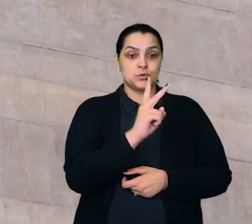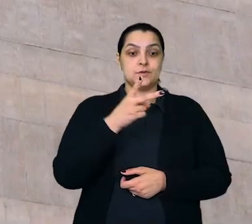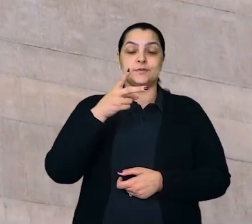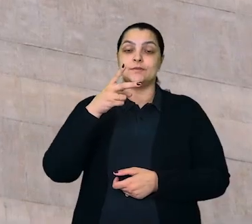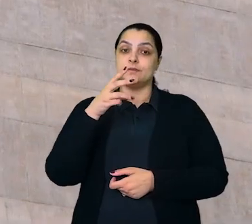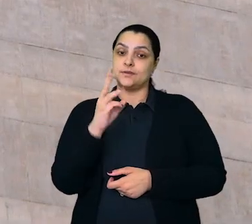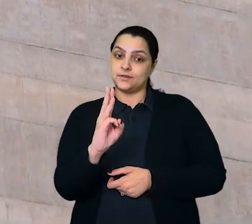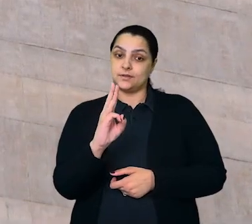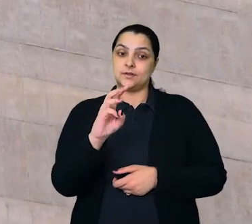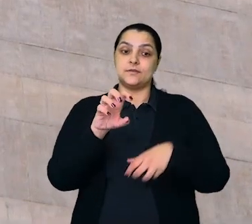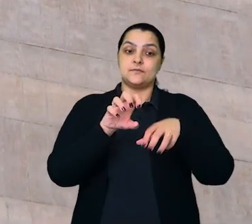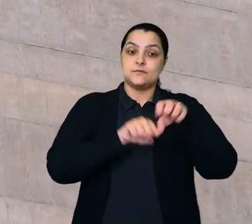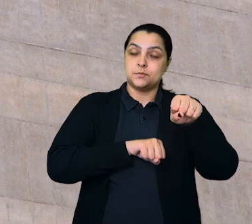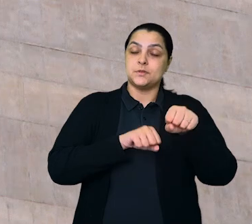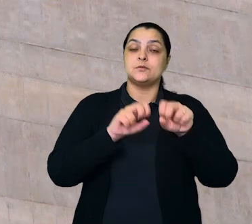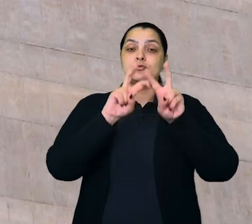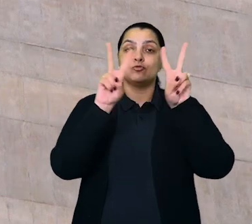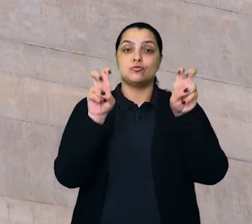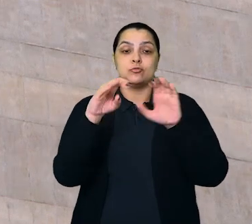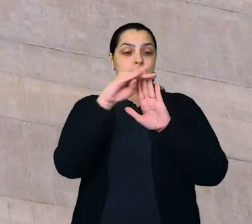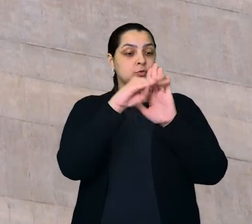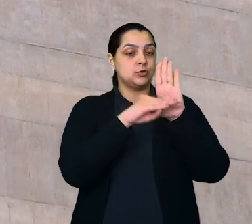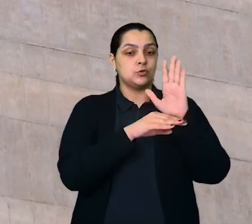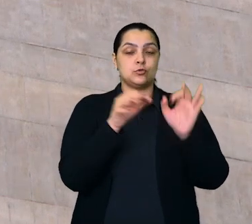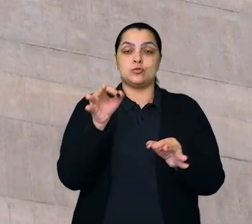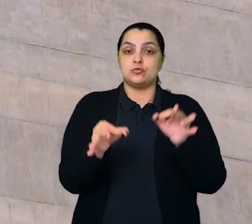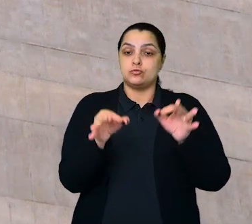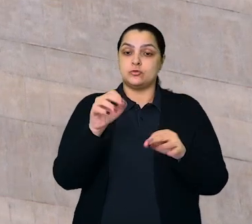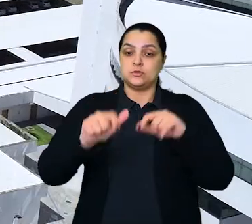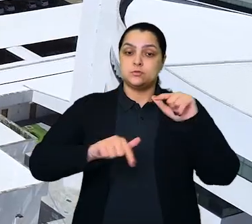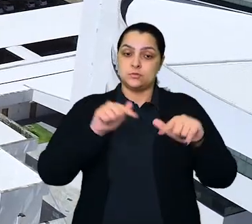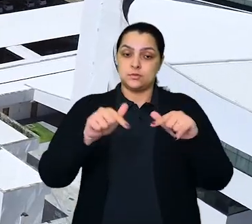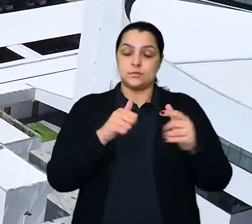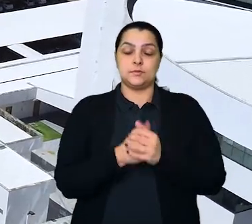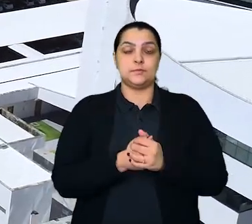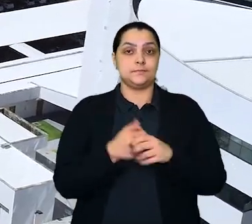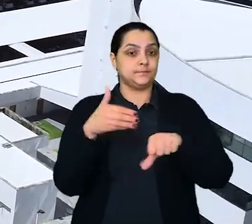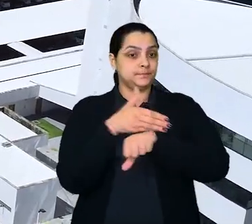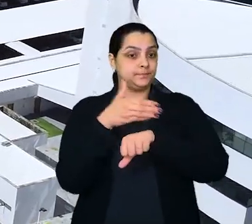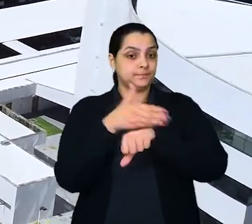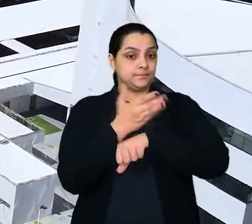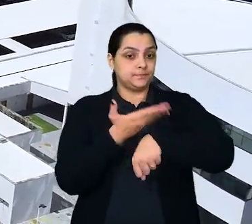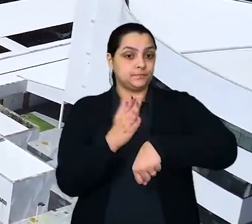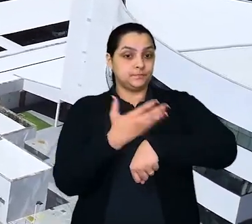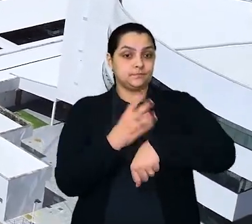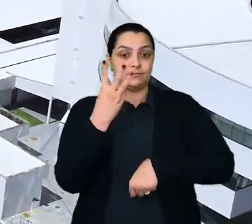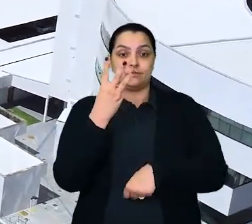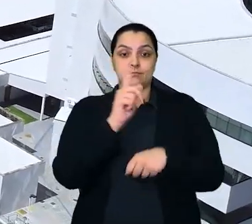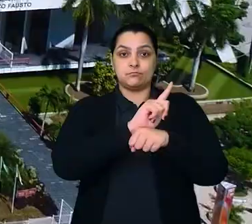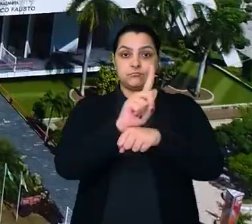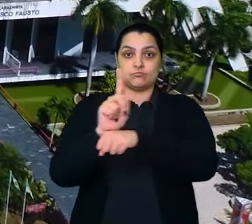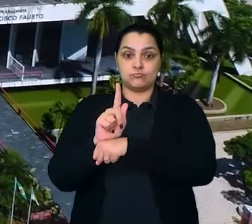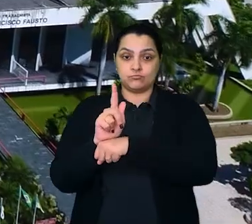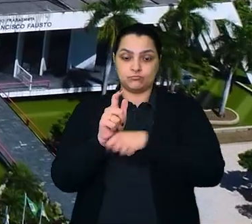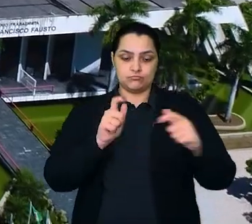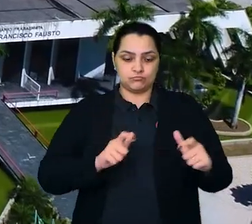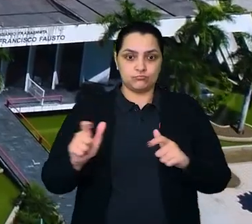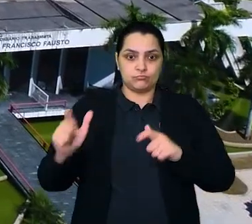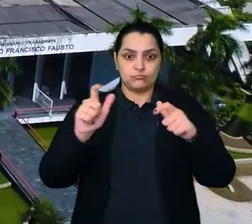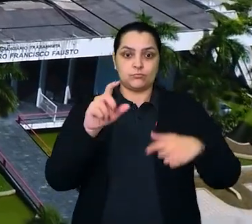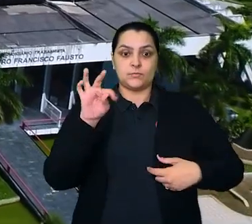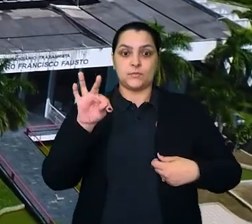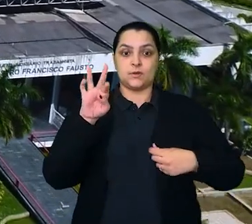de formação de formadores sobre os protocolos da Justiça do Trabalho. Participarão do treinamento 3 gestores regionais de